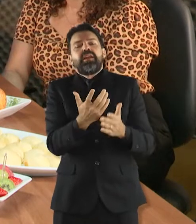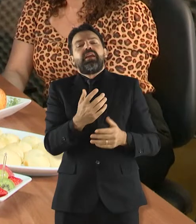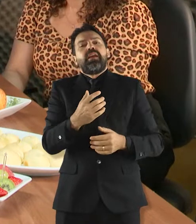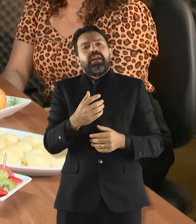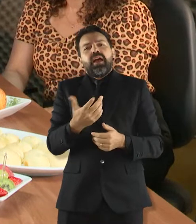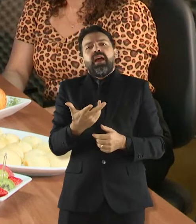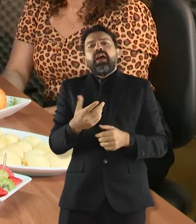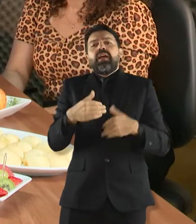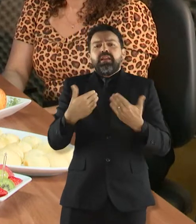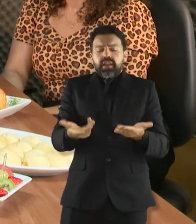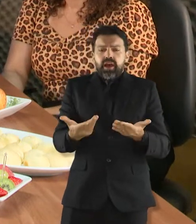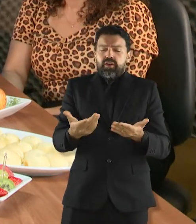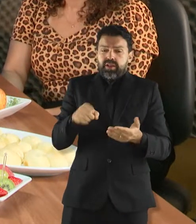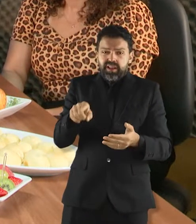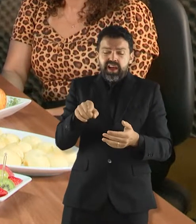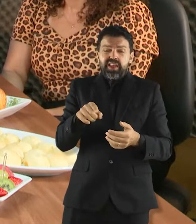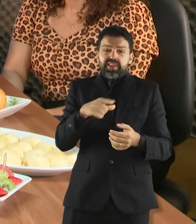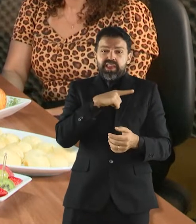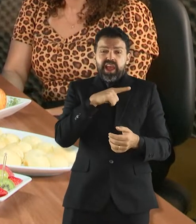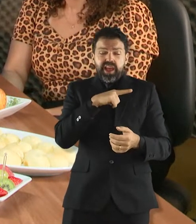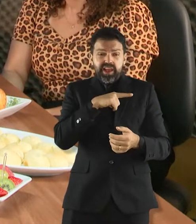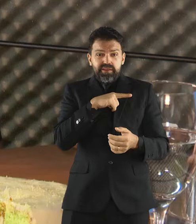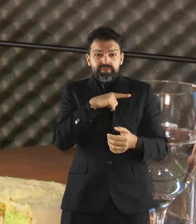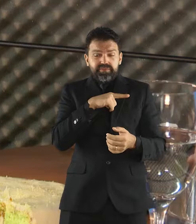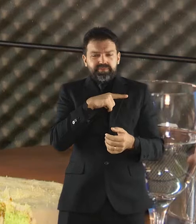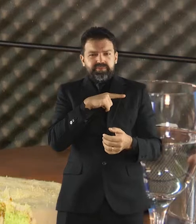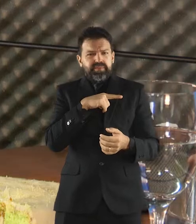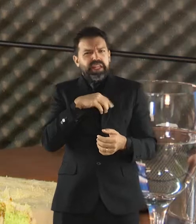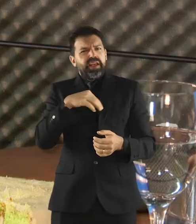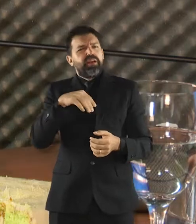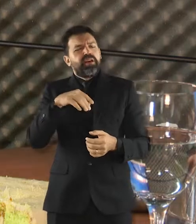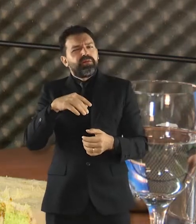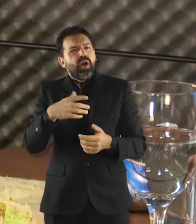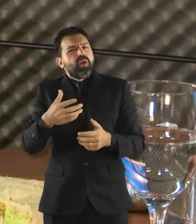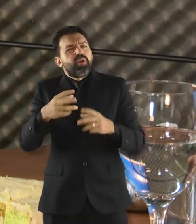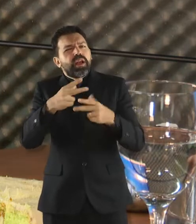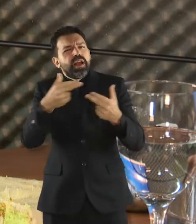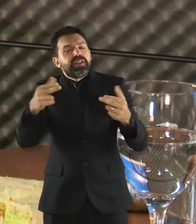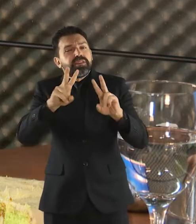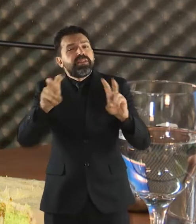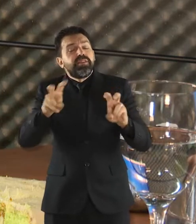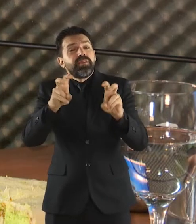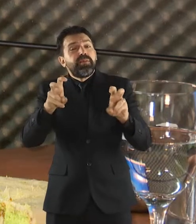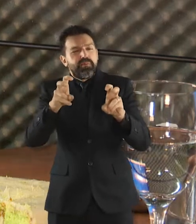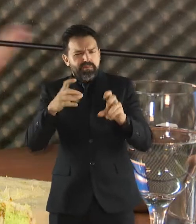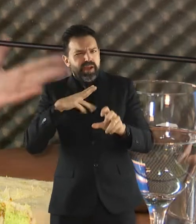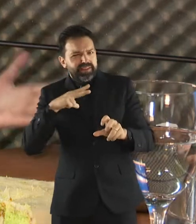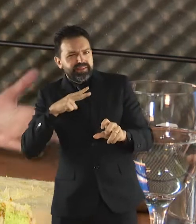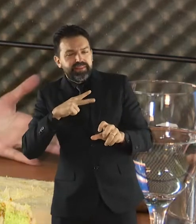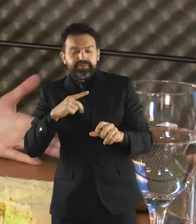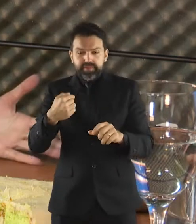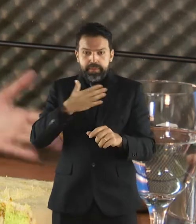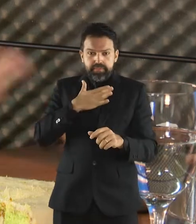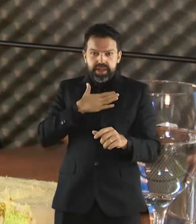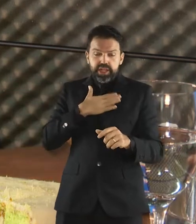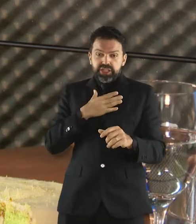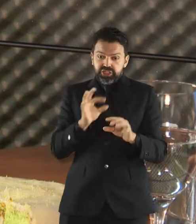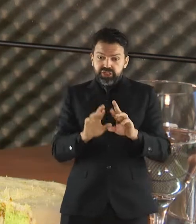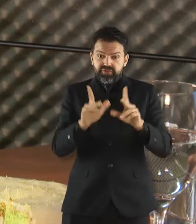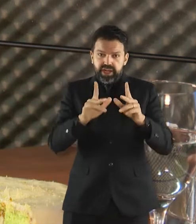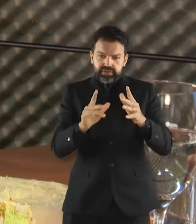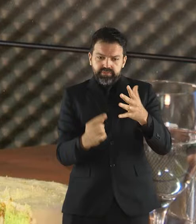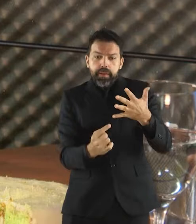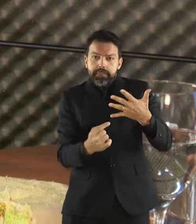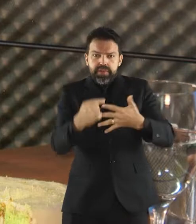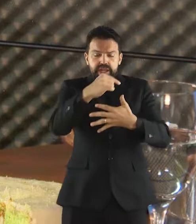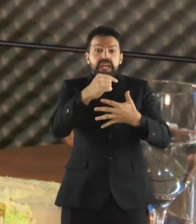peculiaridade, uma coisa bastante interessante. Eu sou o estirão, né? Aquela assim... A diferença de idade dos meus irmãos, para mim, é